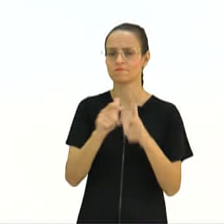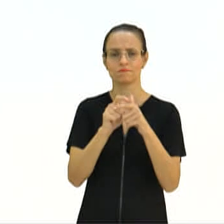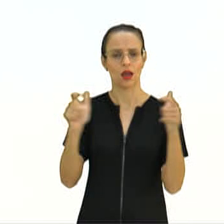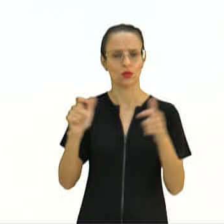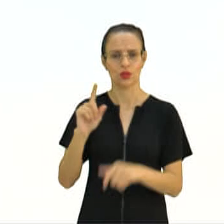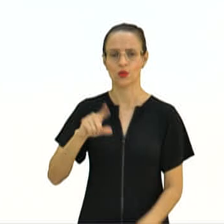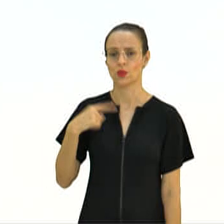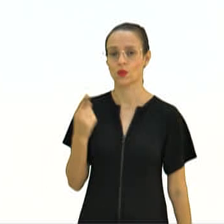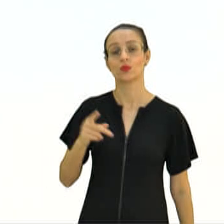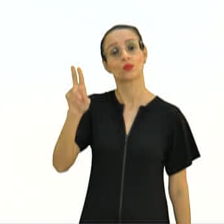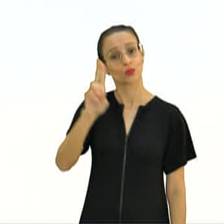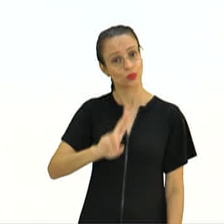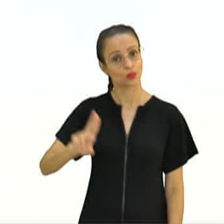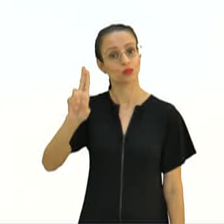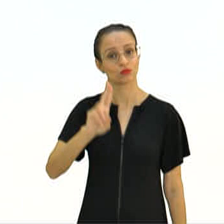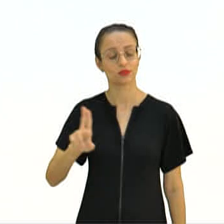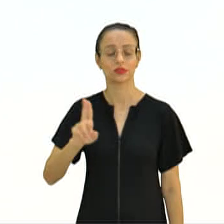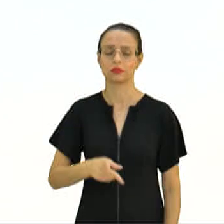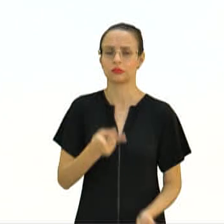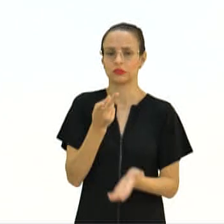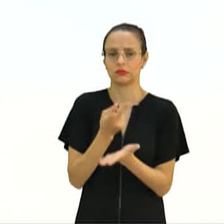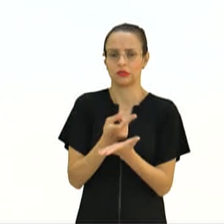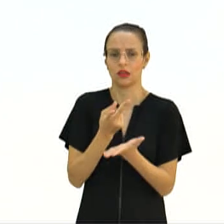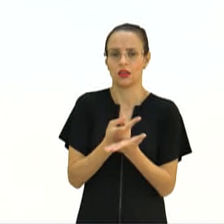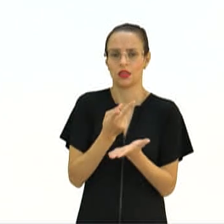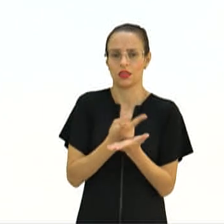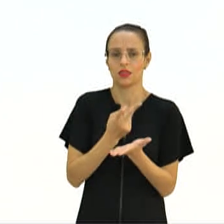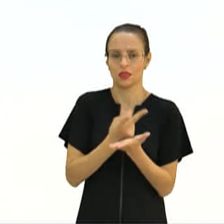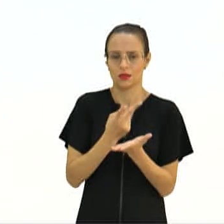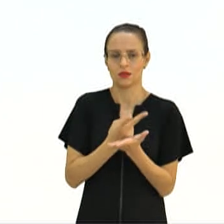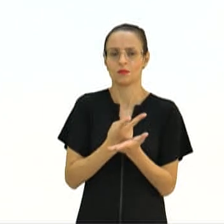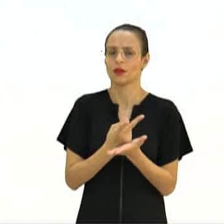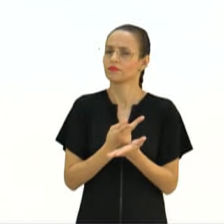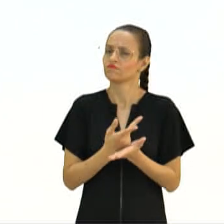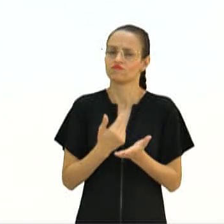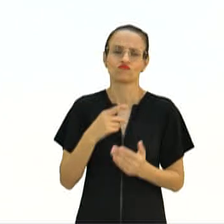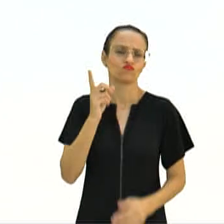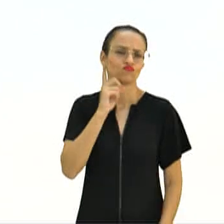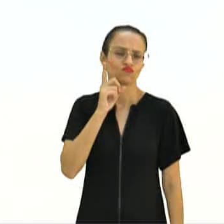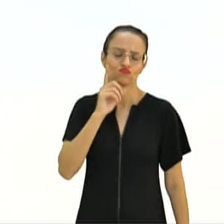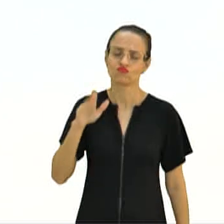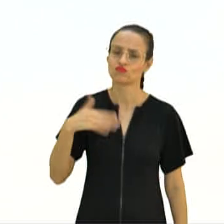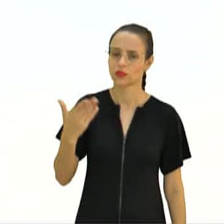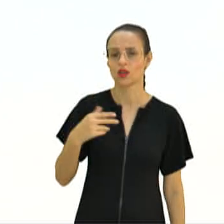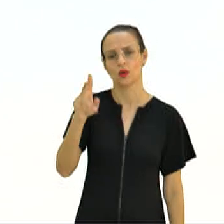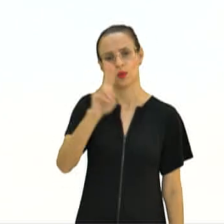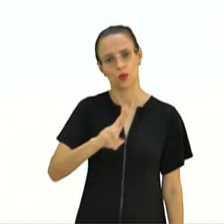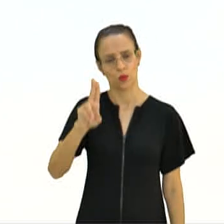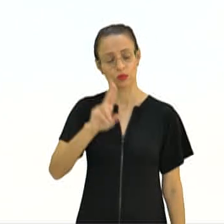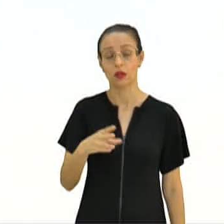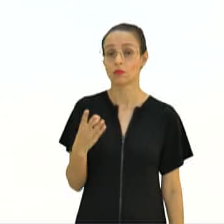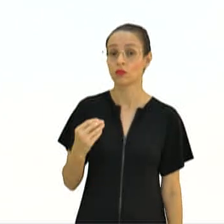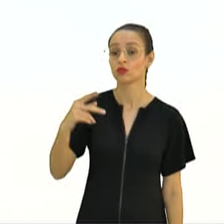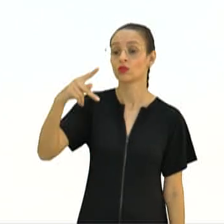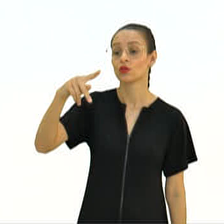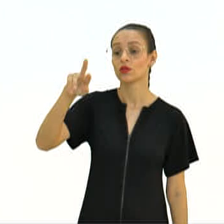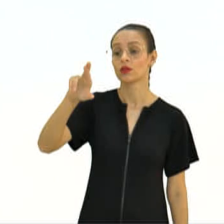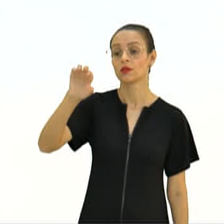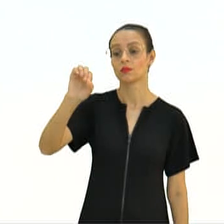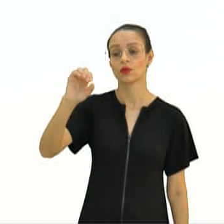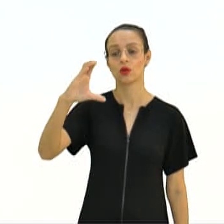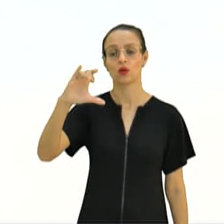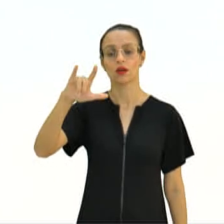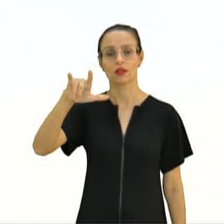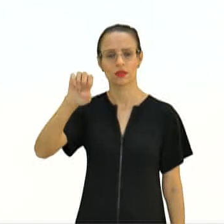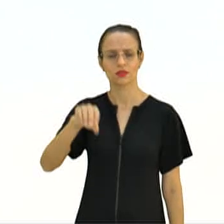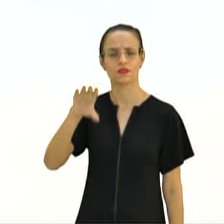nós usamos frequentemente, na nossa rotina, usamos muito a próclise. Na oralidade, que é